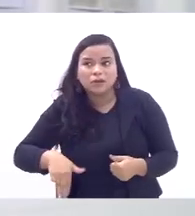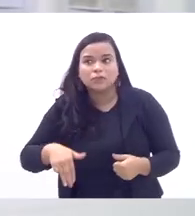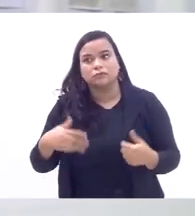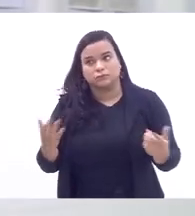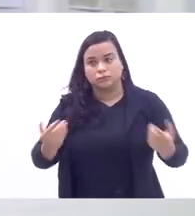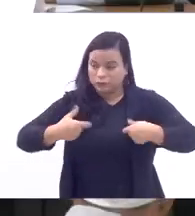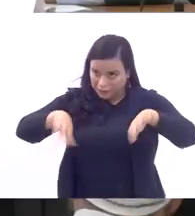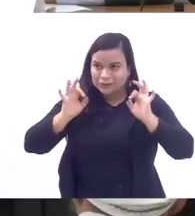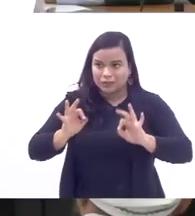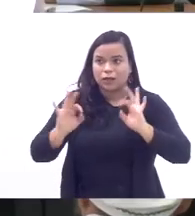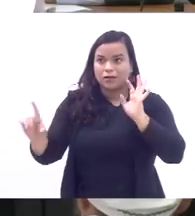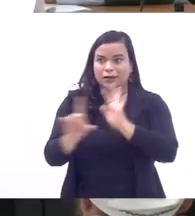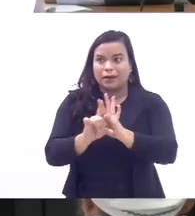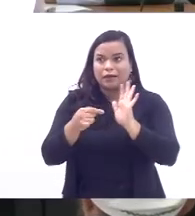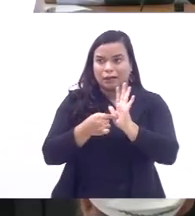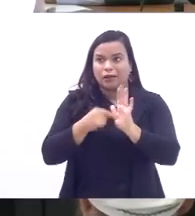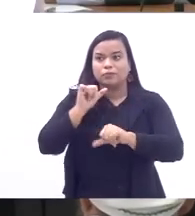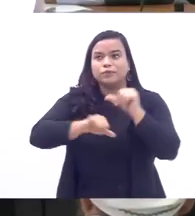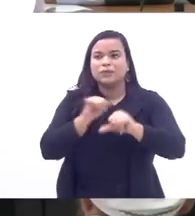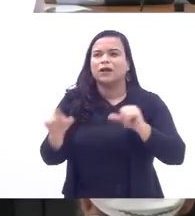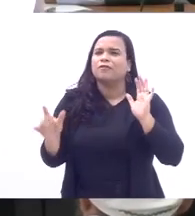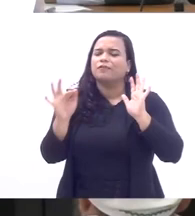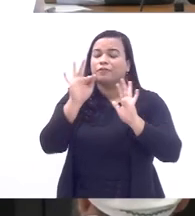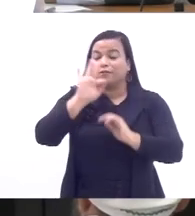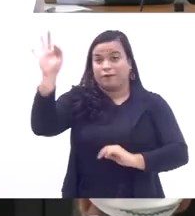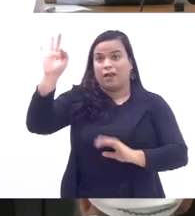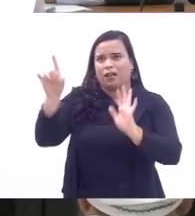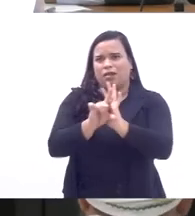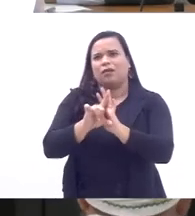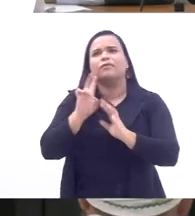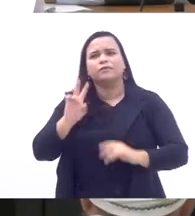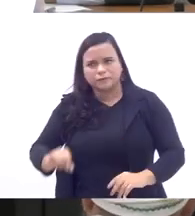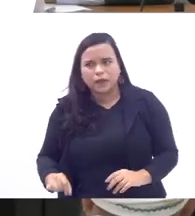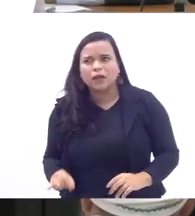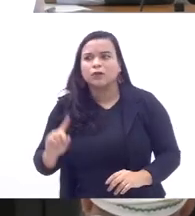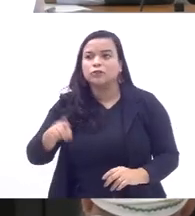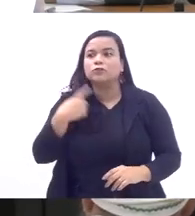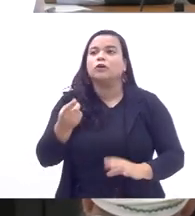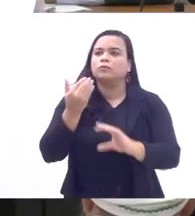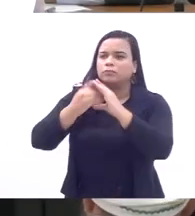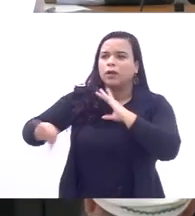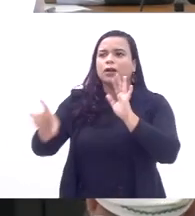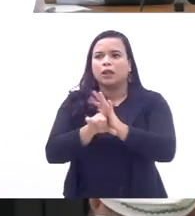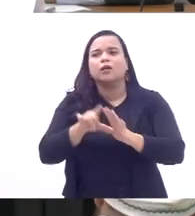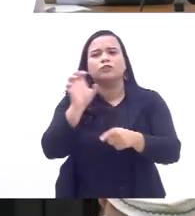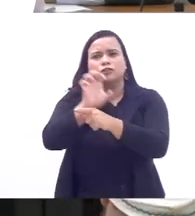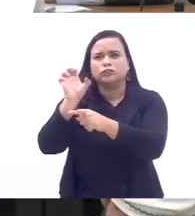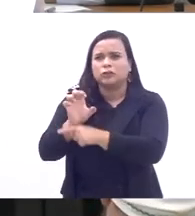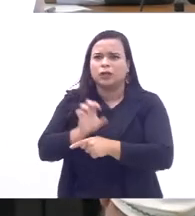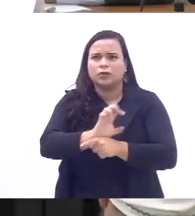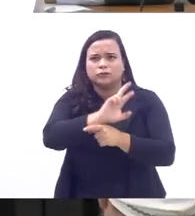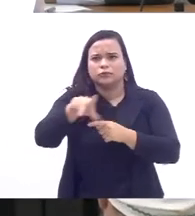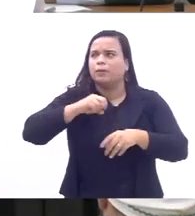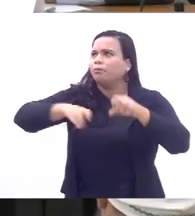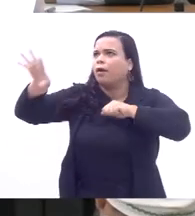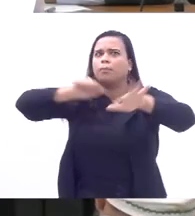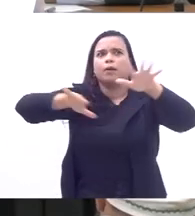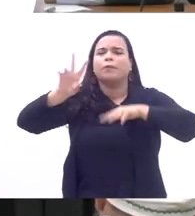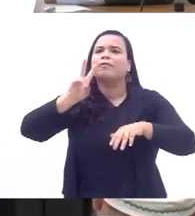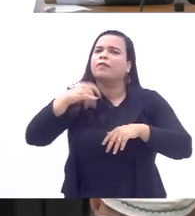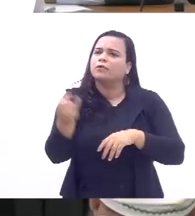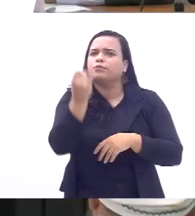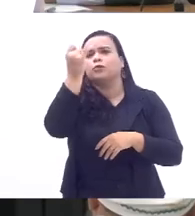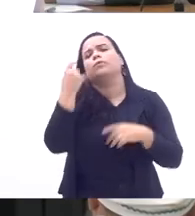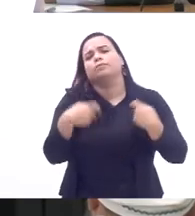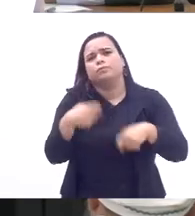deputado, que essa lei aqui vai virar lei federal e a gente vai mandar essas leis para outros estados. É importante, para isso a gente tem que